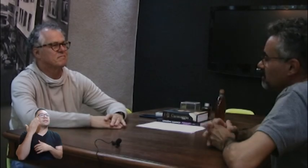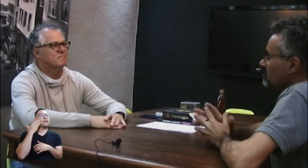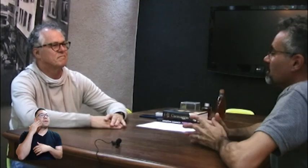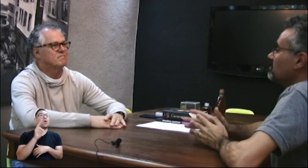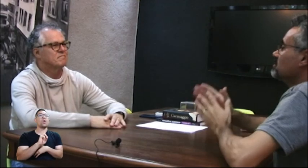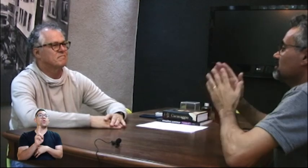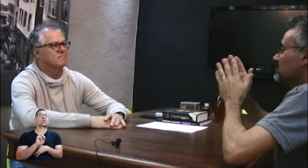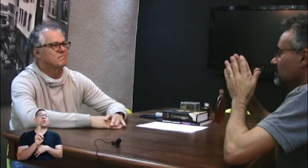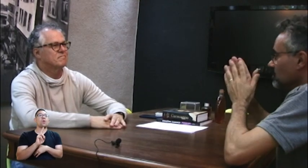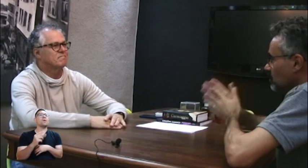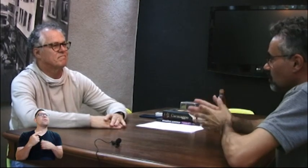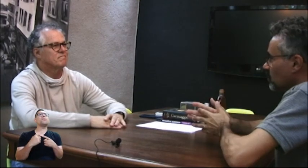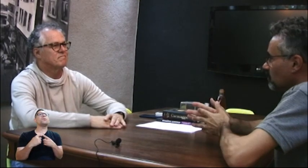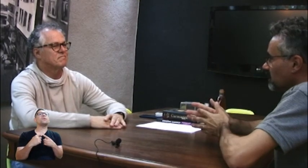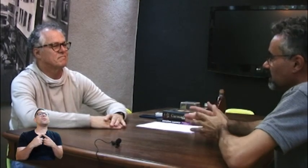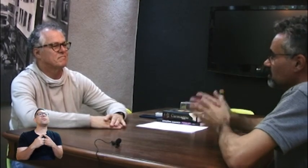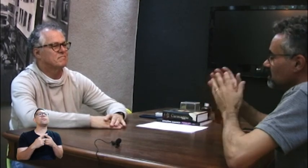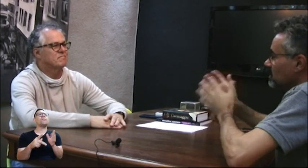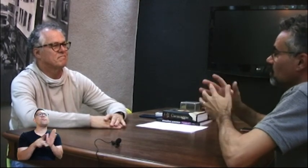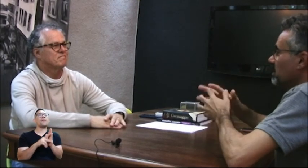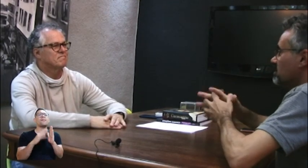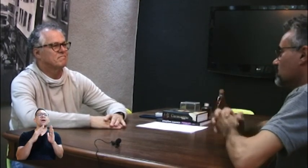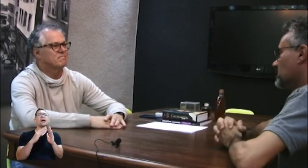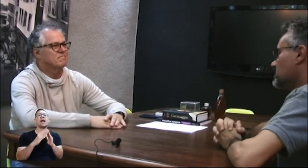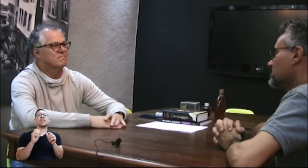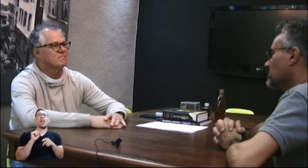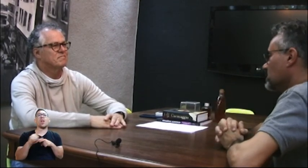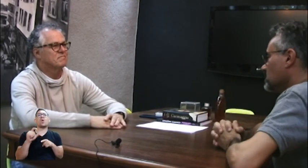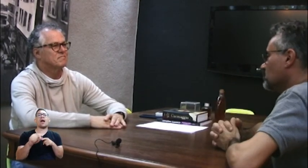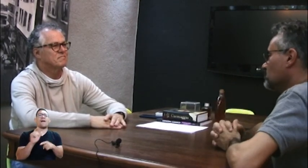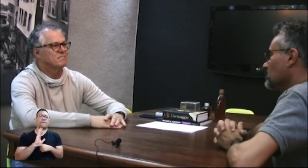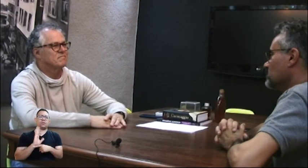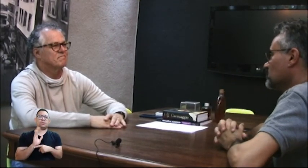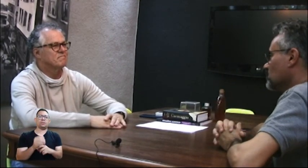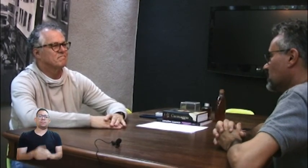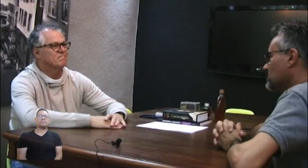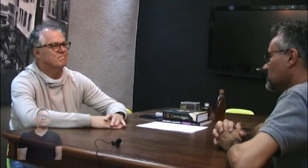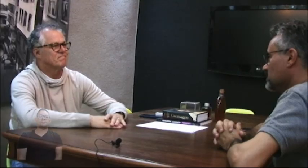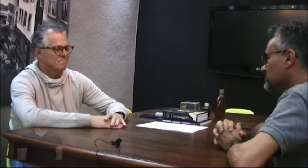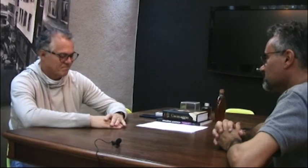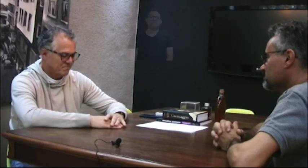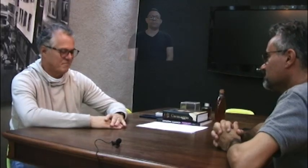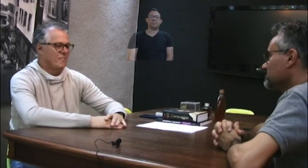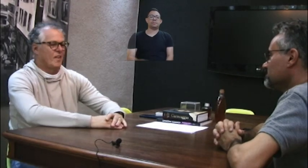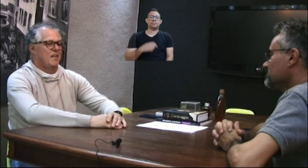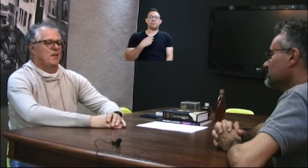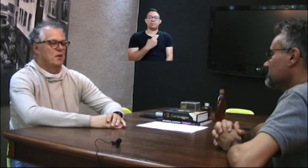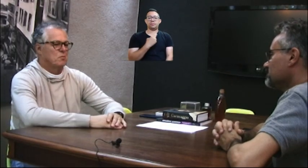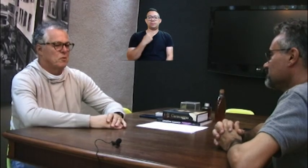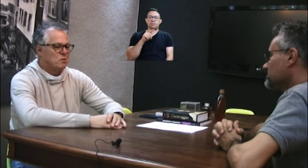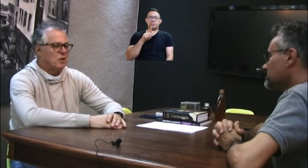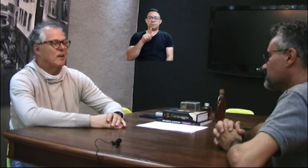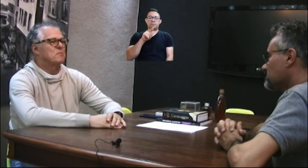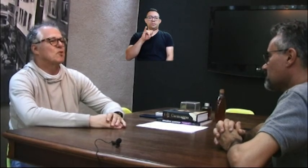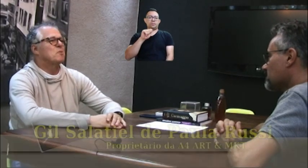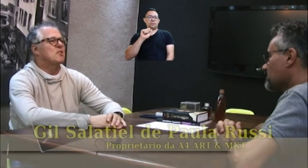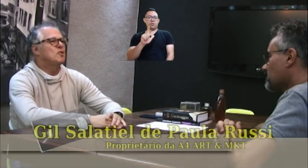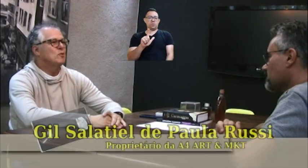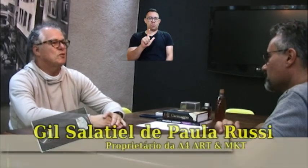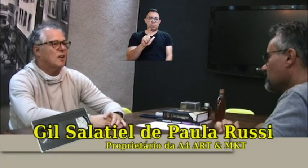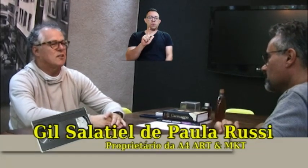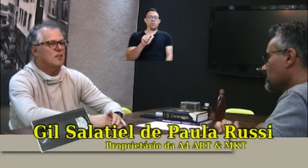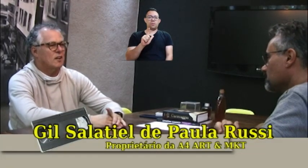gostaria primeiro, nome completo e qual é a sua relação com a gramofone videolocadora. Bom, vamos lá. Meu